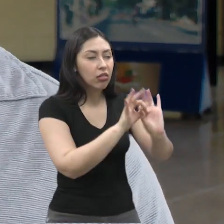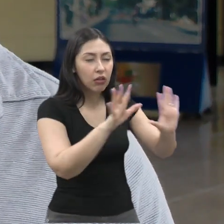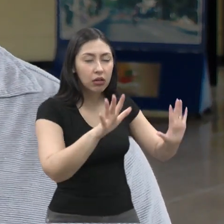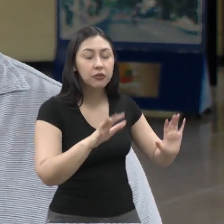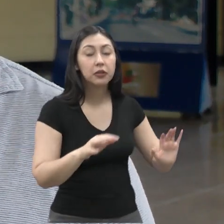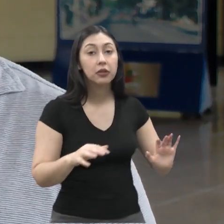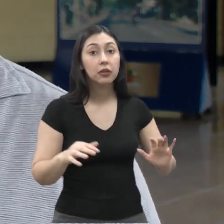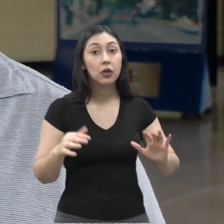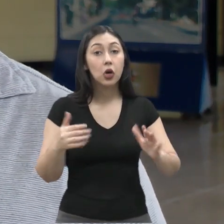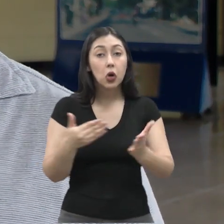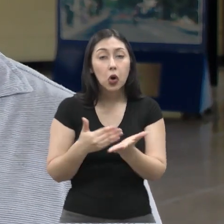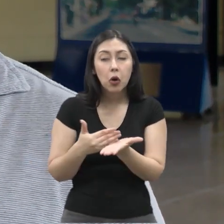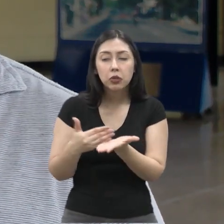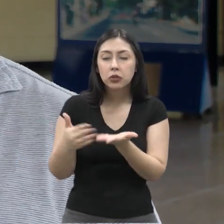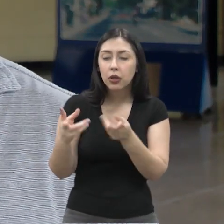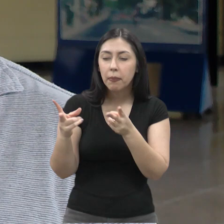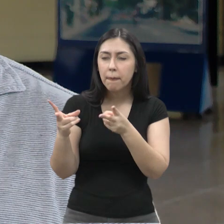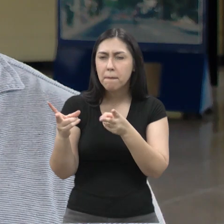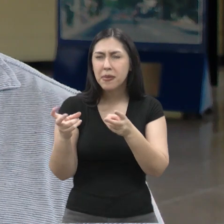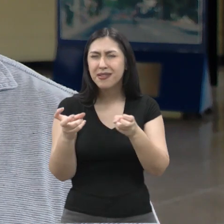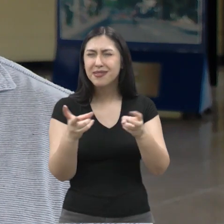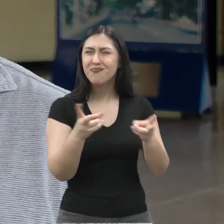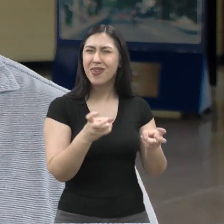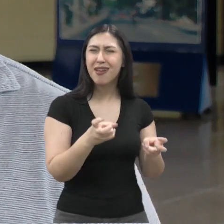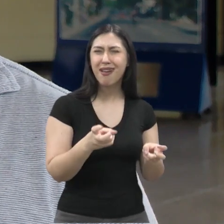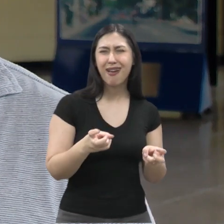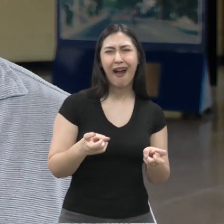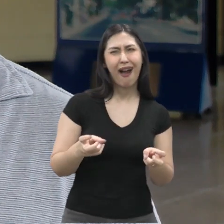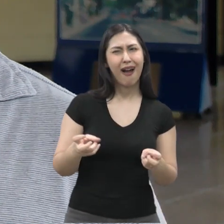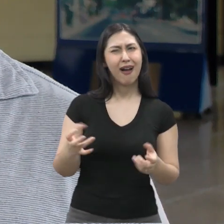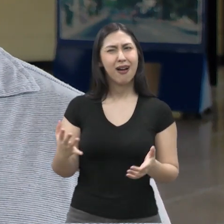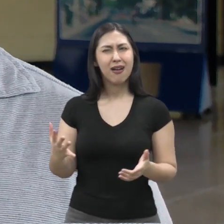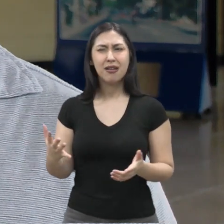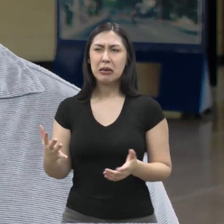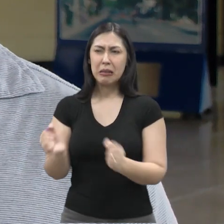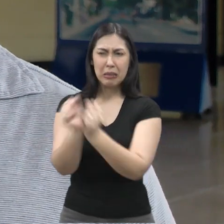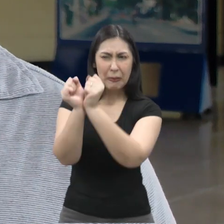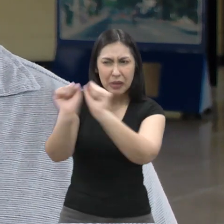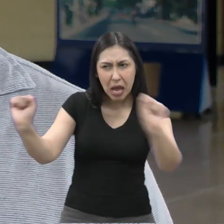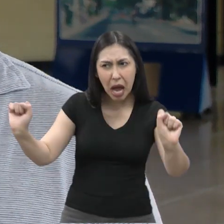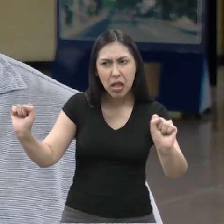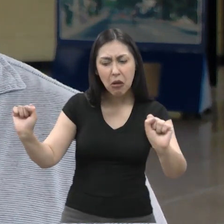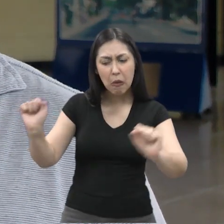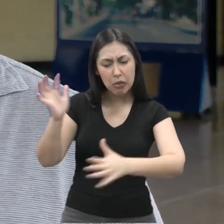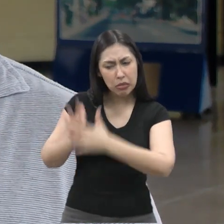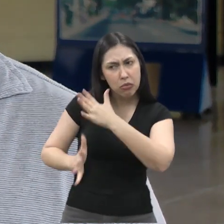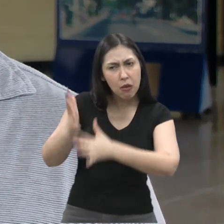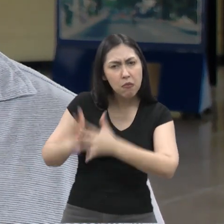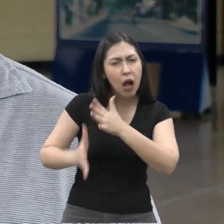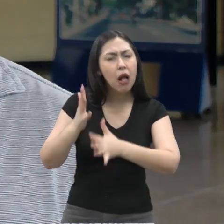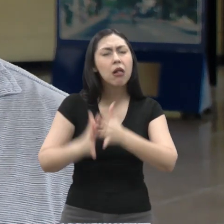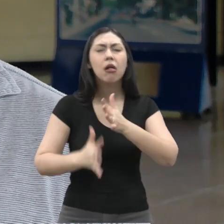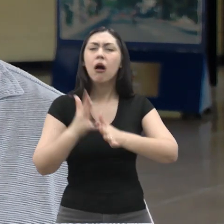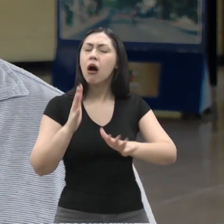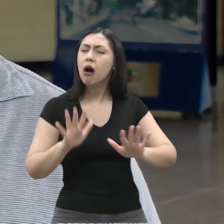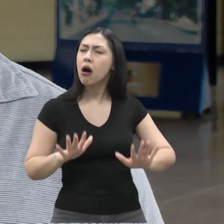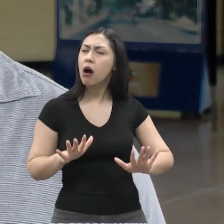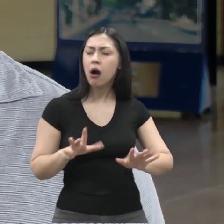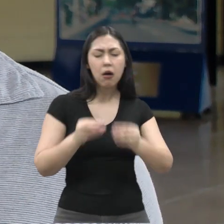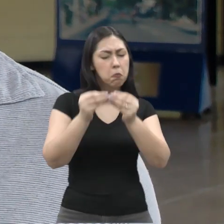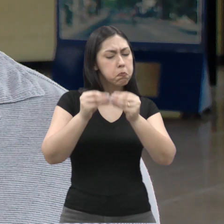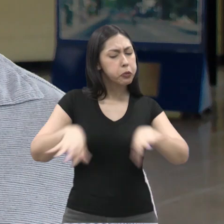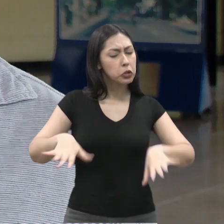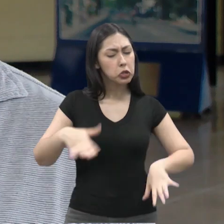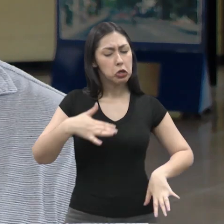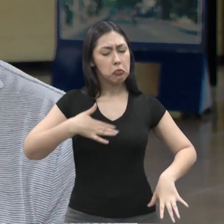entendendo, né, de alguma maneira que estão sendo sabotados nos seus interesses, né, viam de alguma maneira esse processo abolicionista como